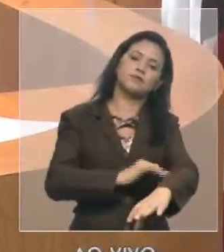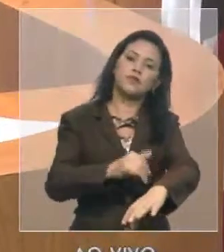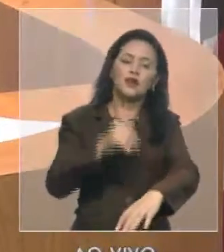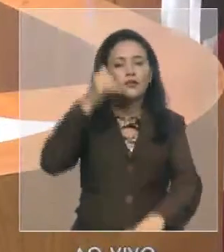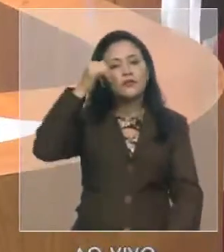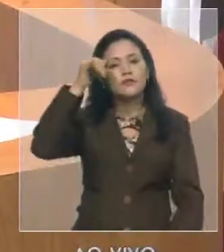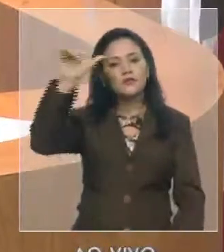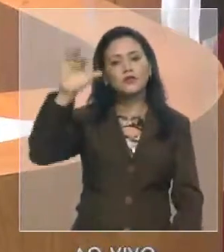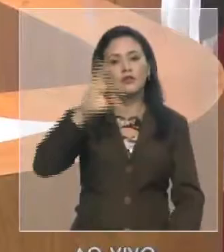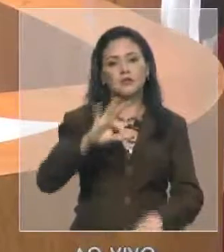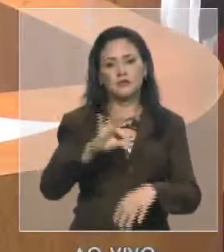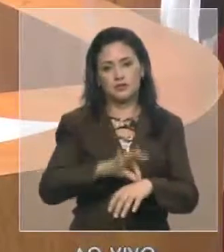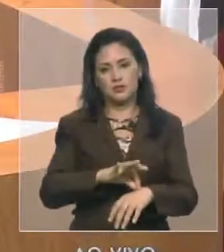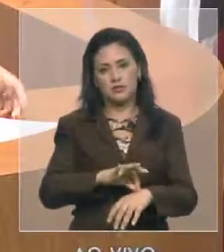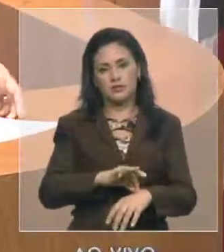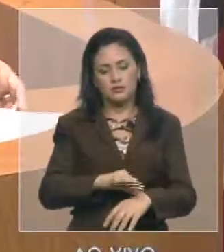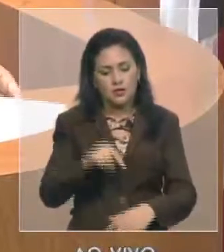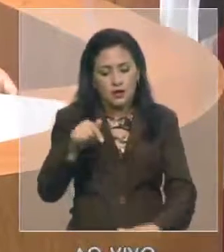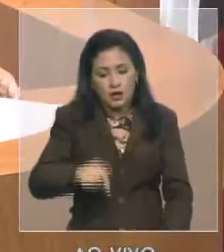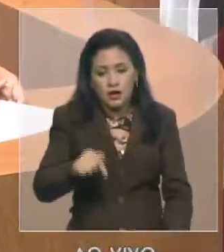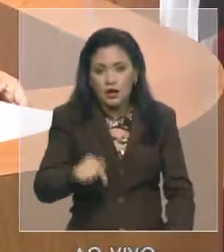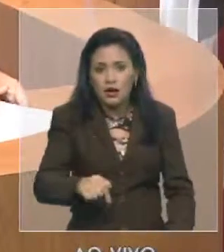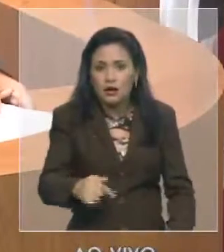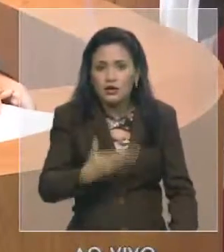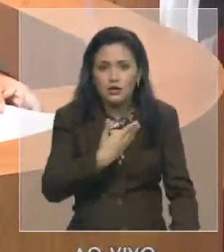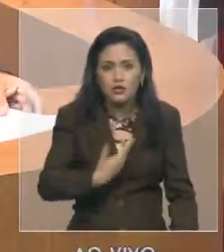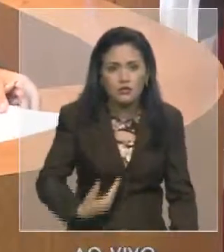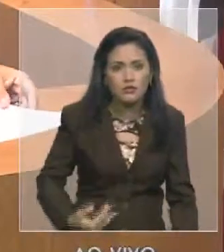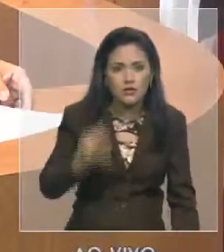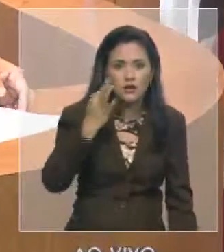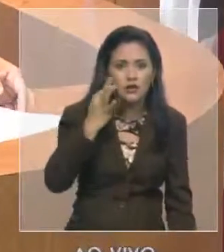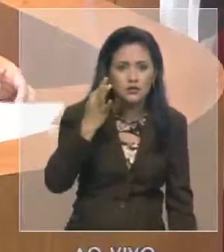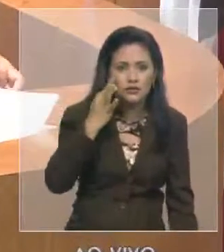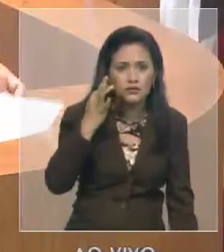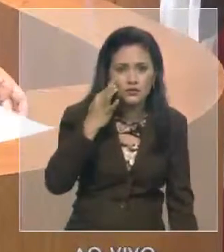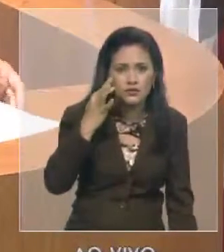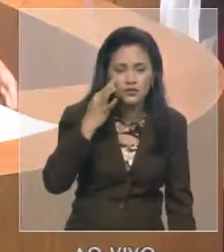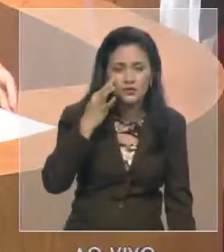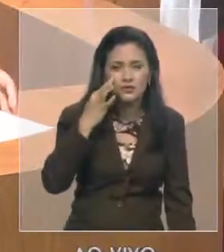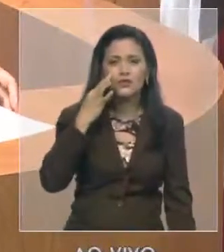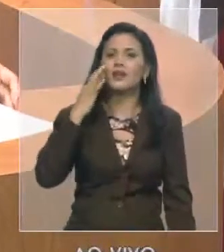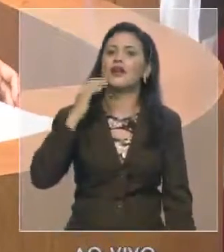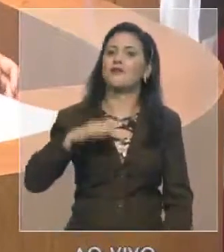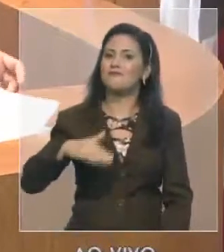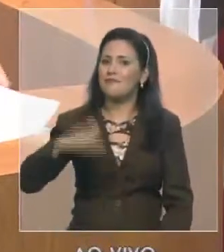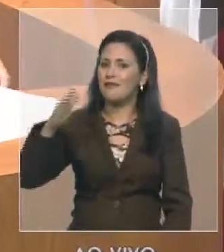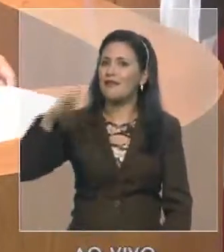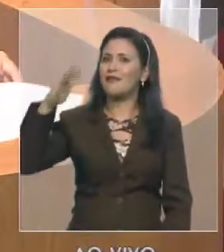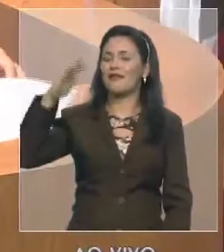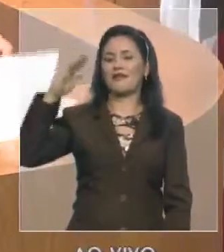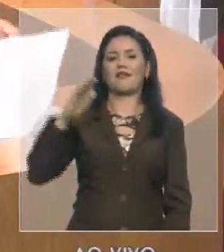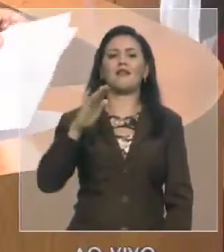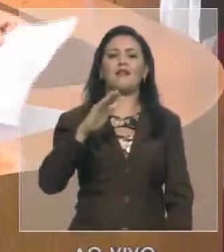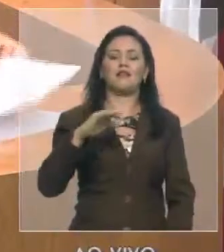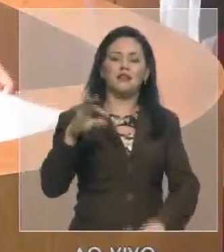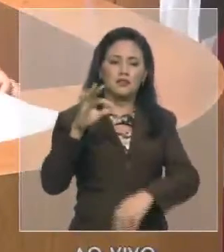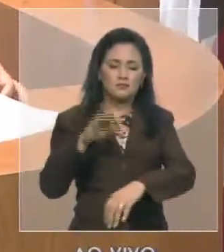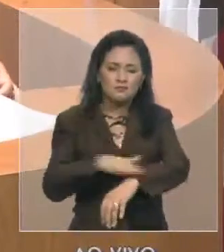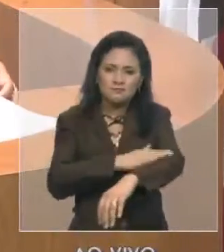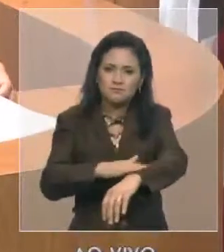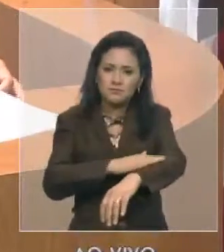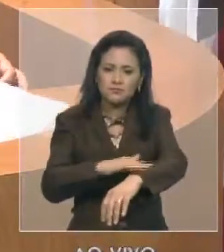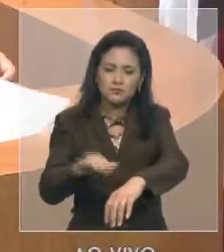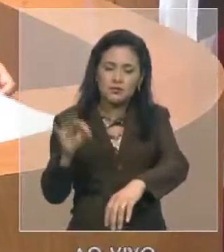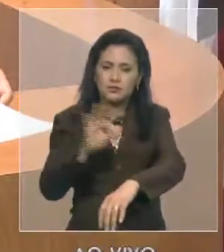que que ele aumentou? Porque para o governador Flávio Dino, repelente é supérfluo. Assim como